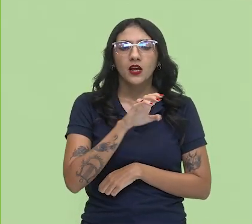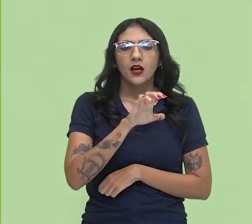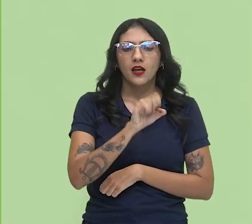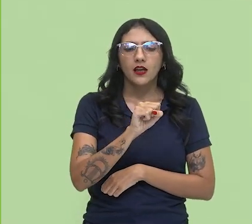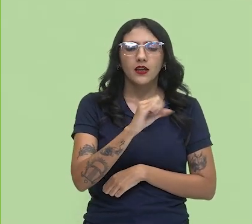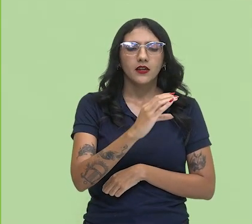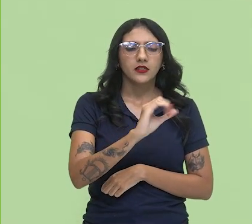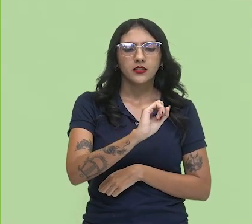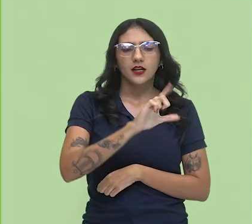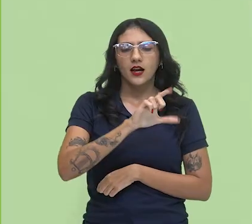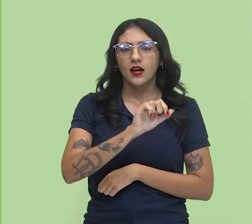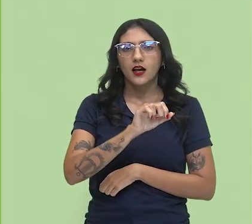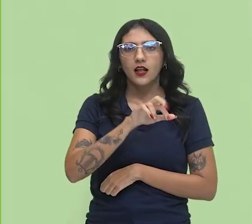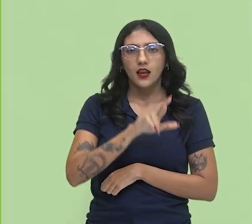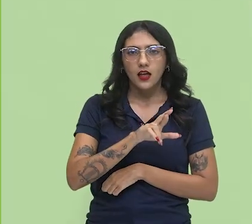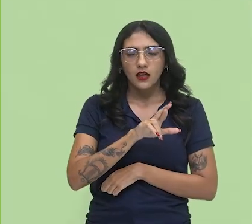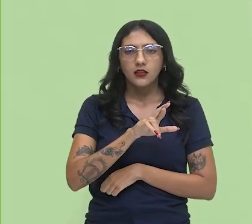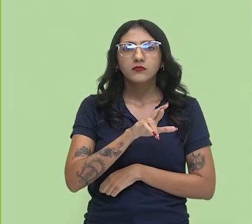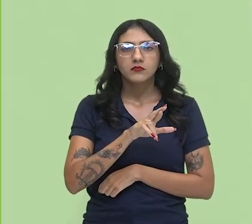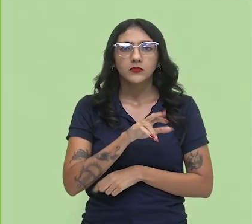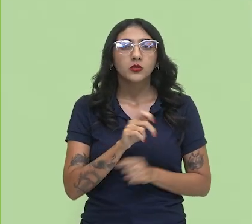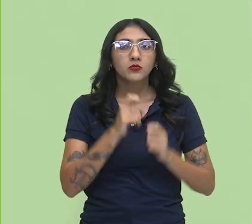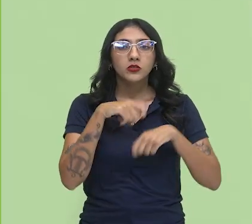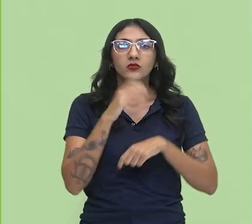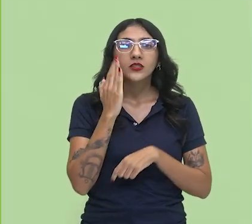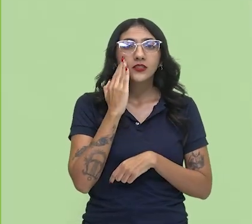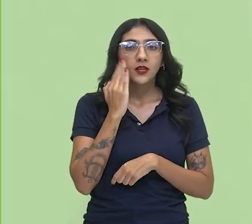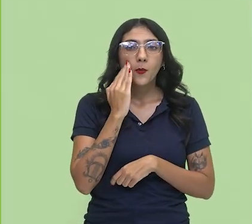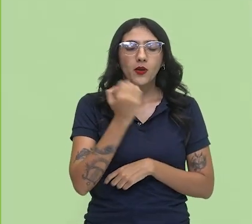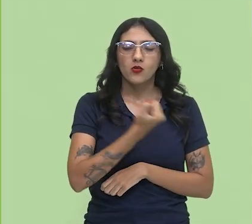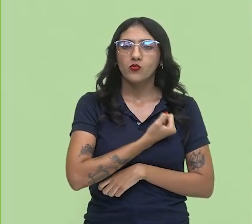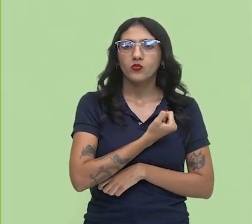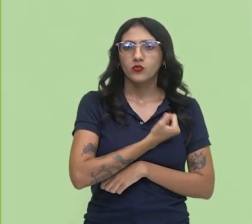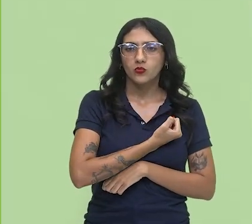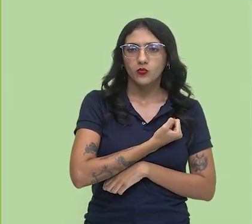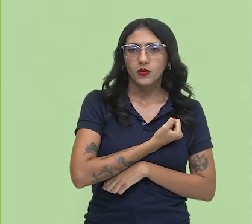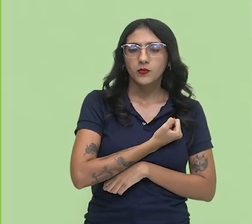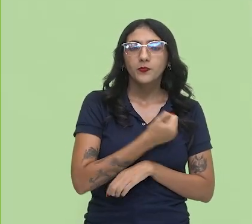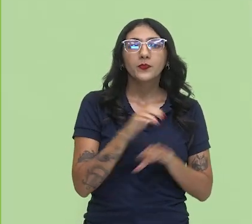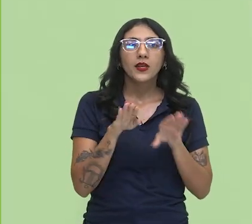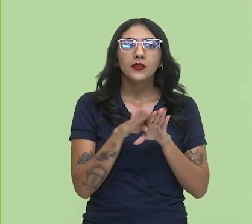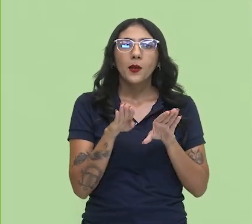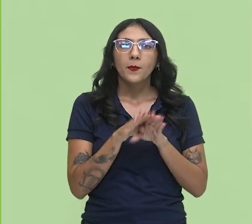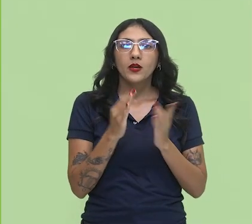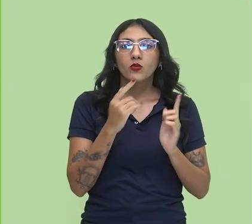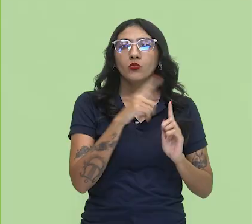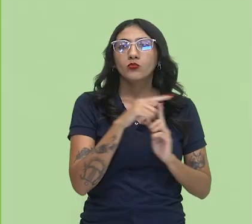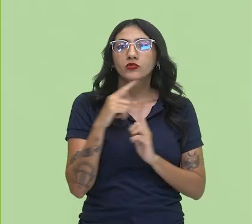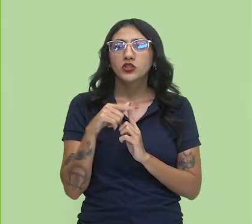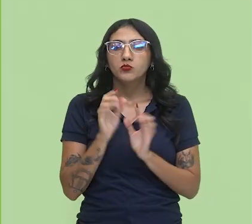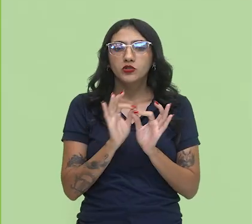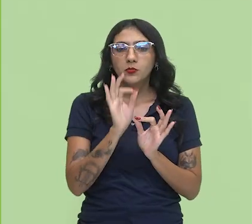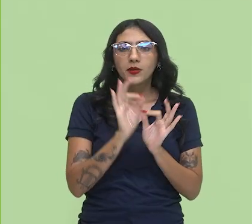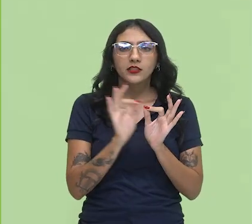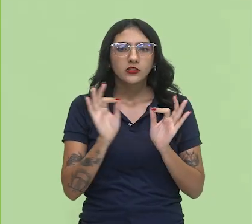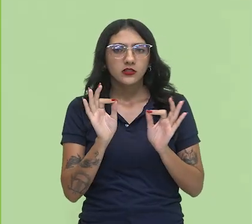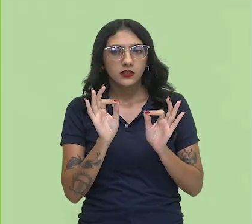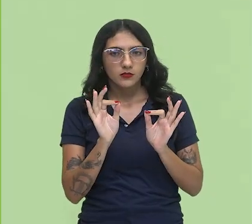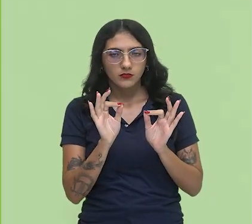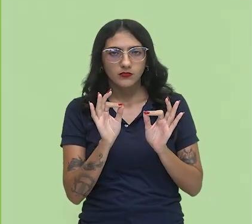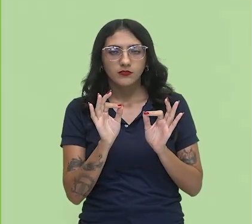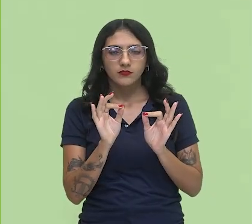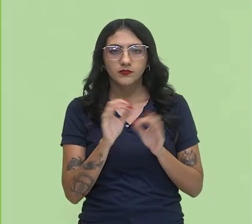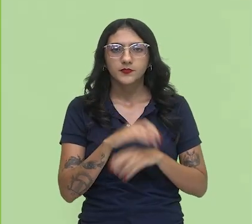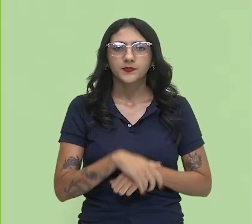escalar. Para me definir temperatura, eu só preciso de um número e de uma unidade de medida, tá